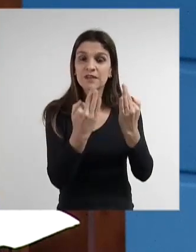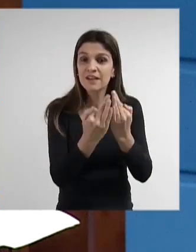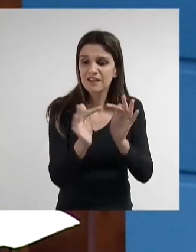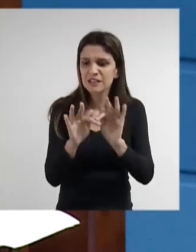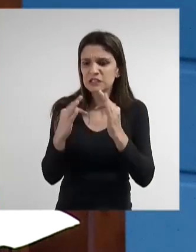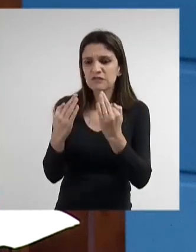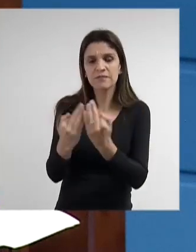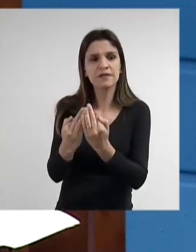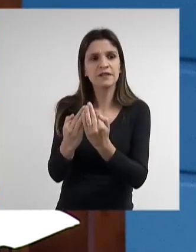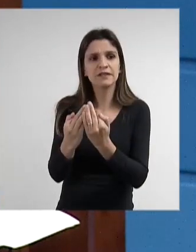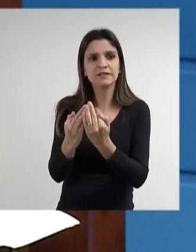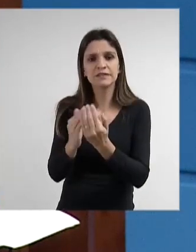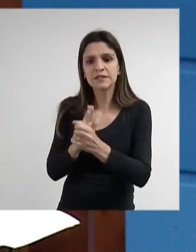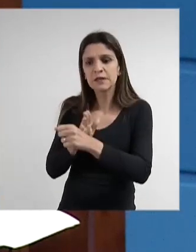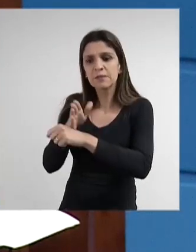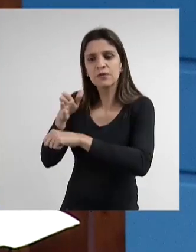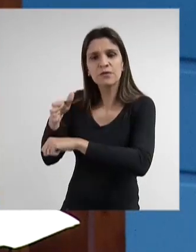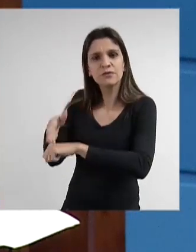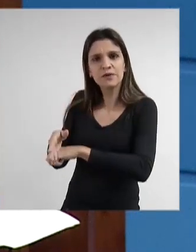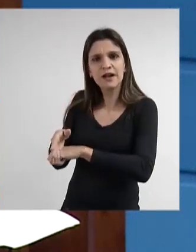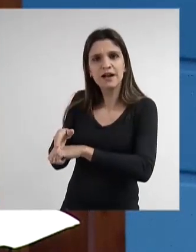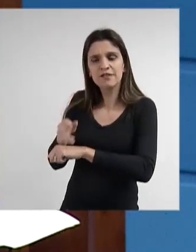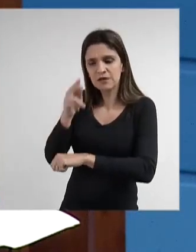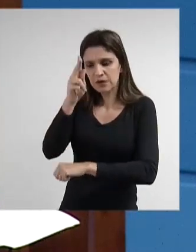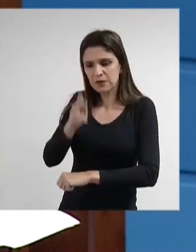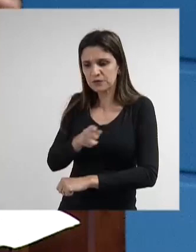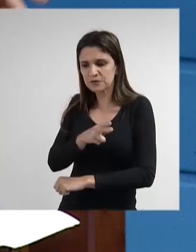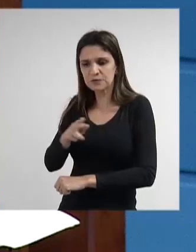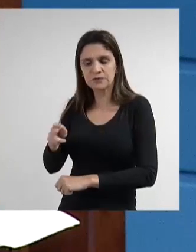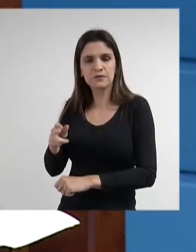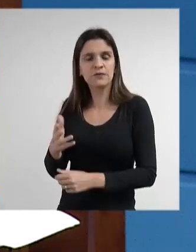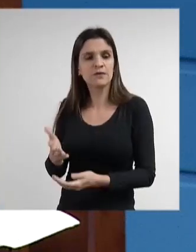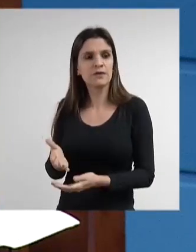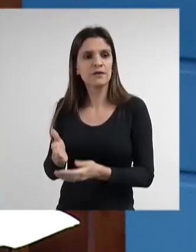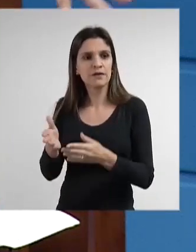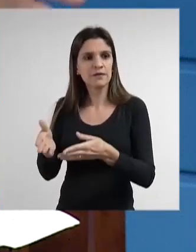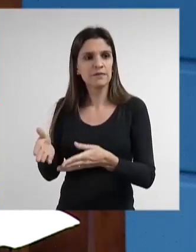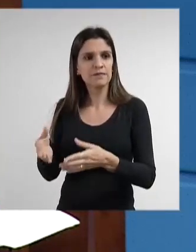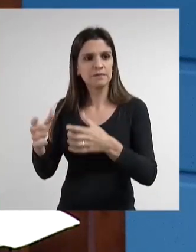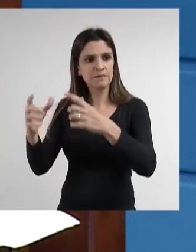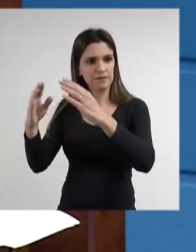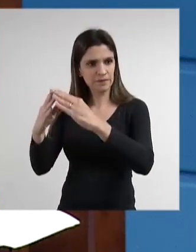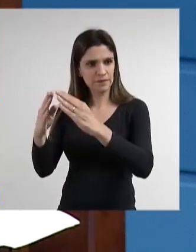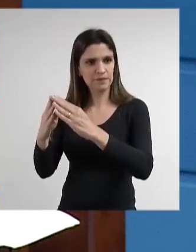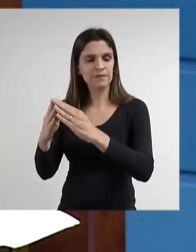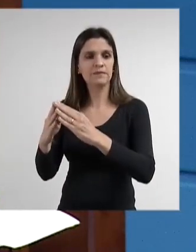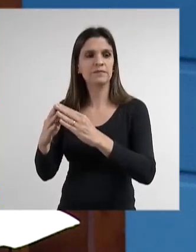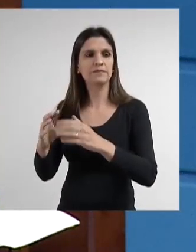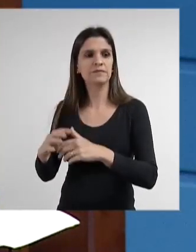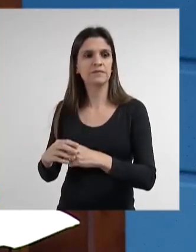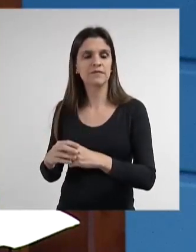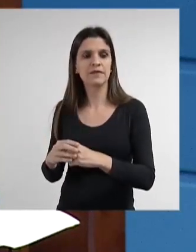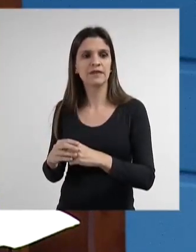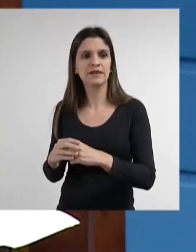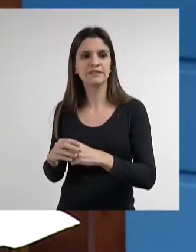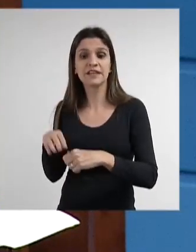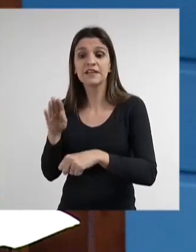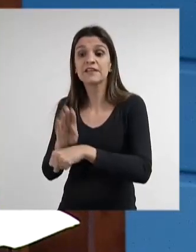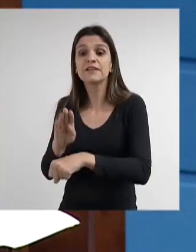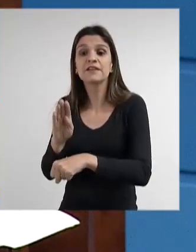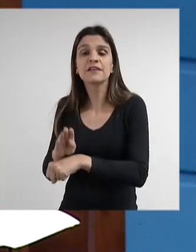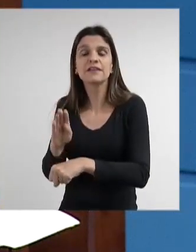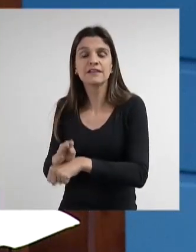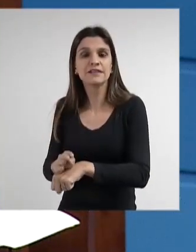vicentinos. Os vicentinos da paróquia que assistem famílias pobres, eles